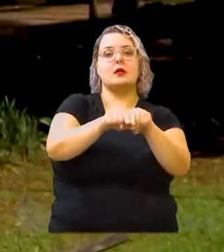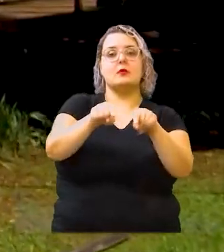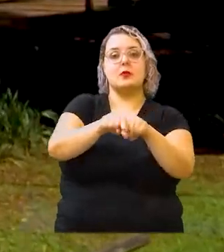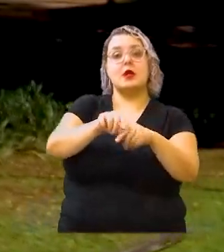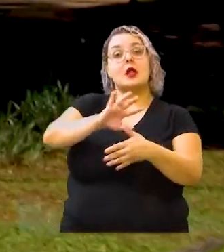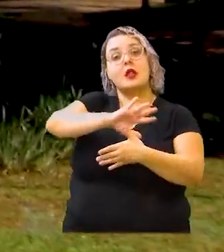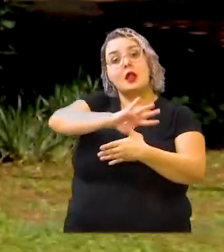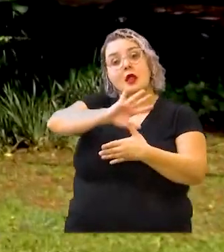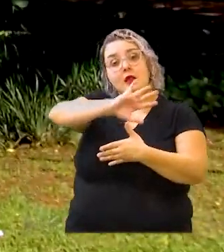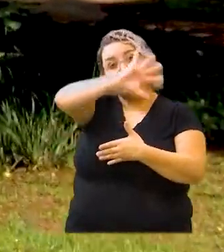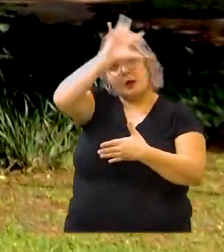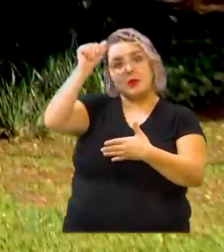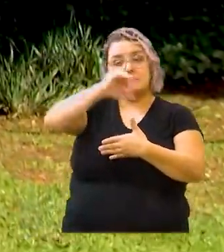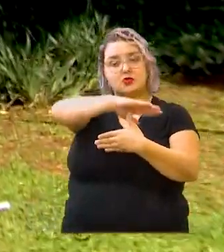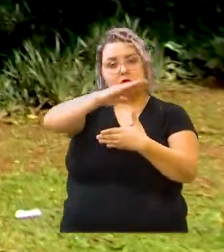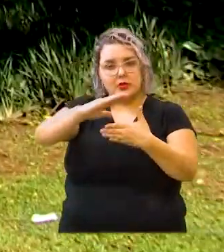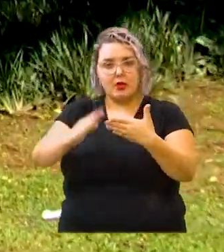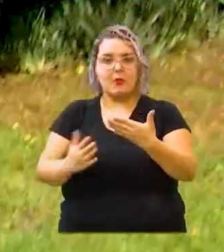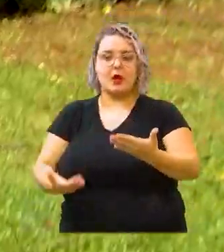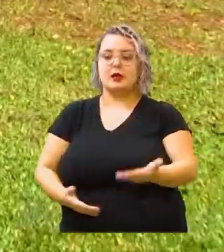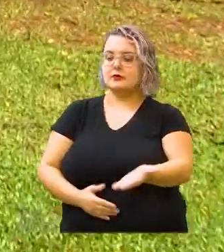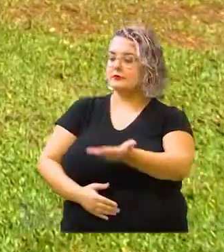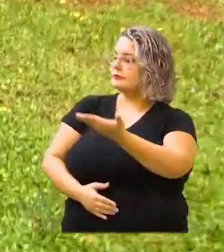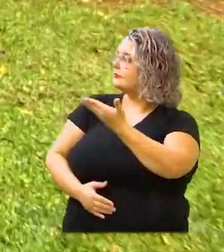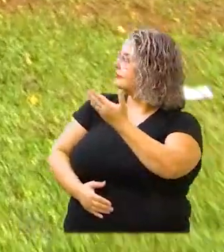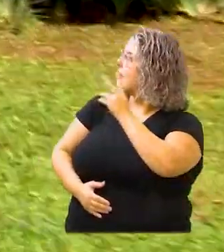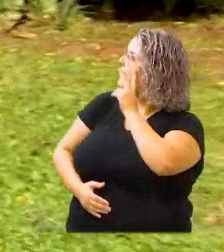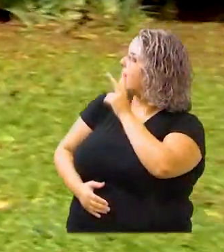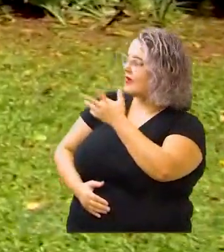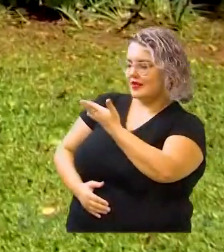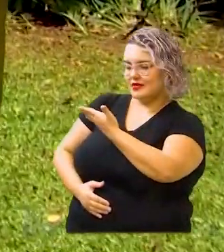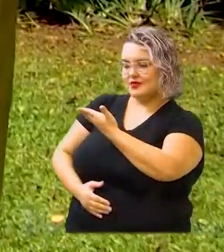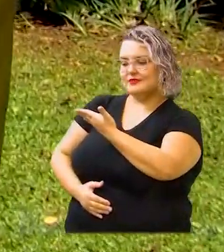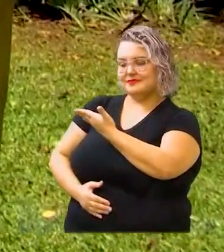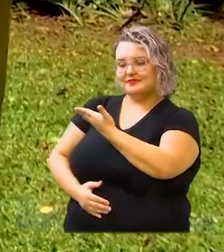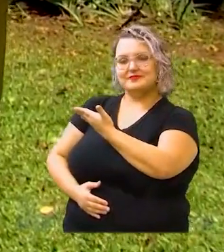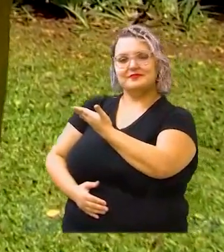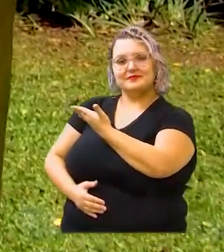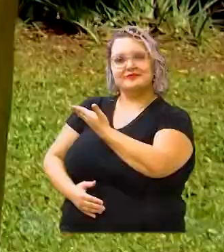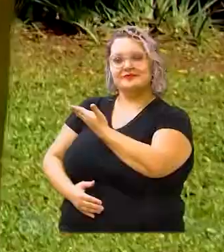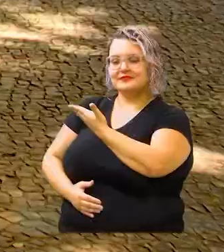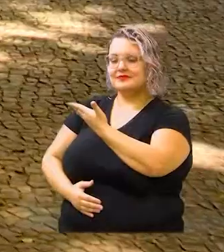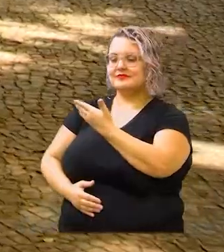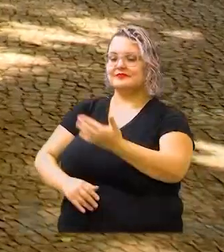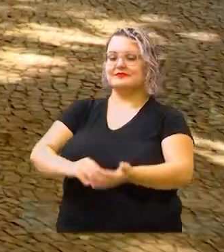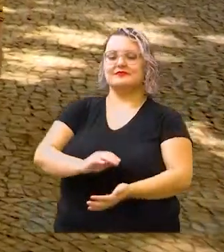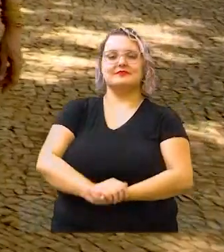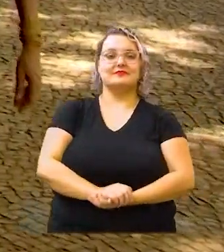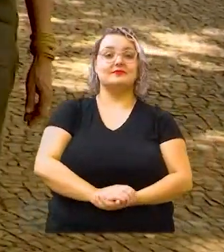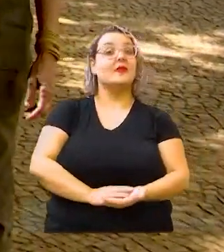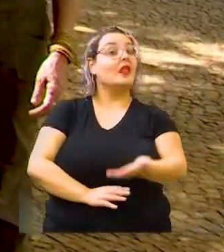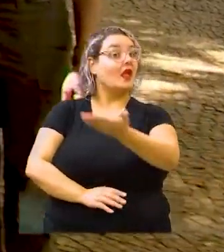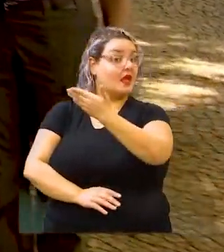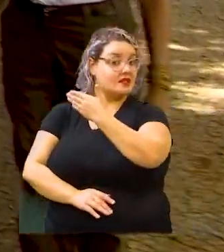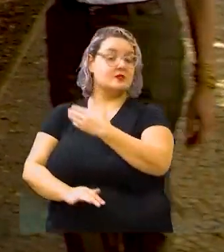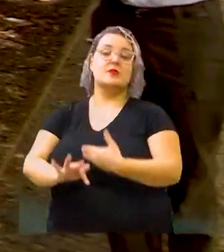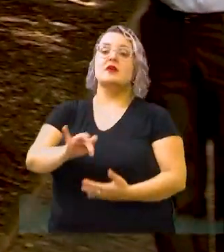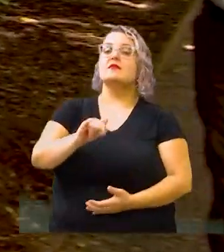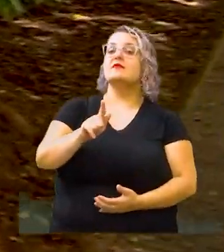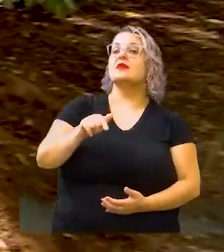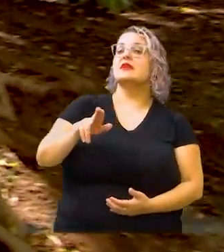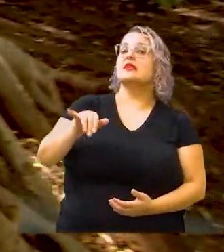da floresta amazônica, né? Vejam como é bonito o tronco dele. Pessoal, essa é uma